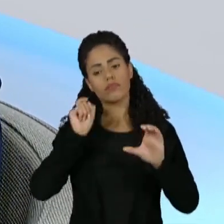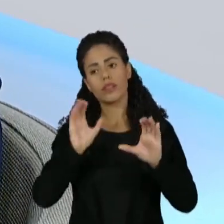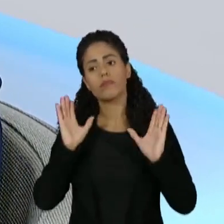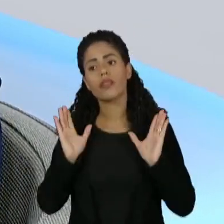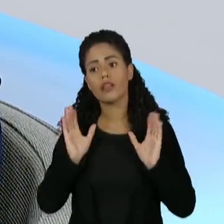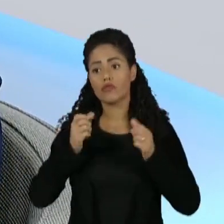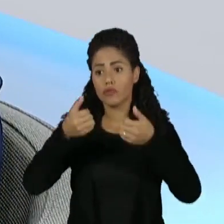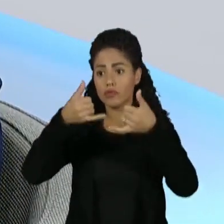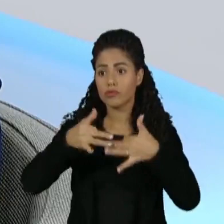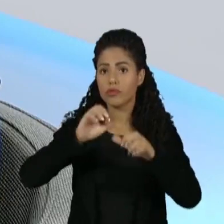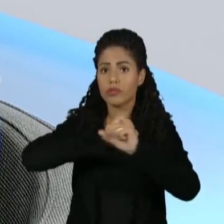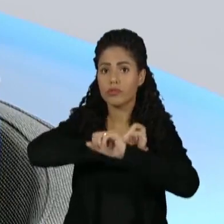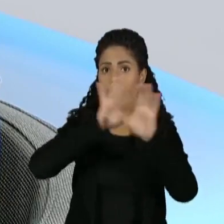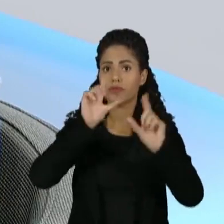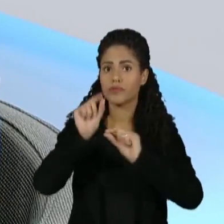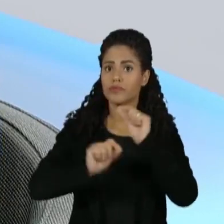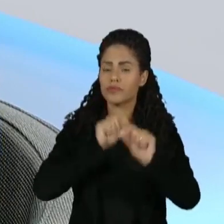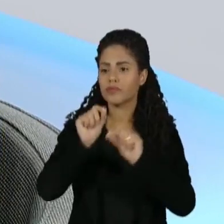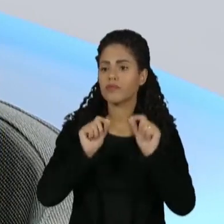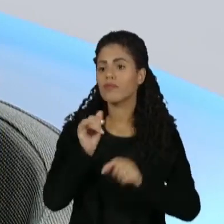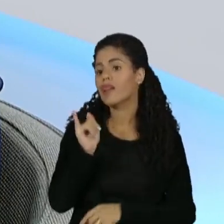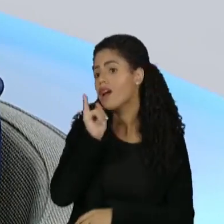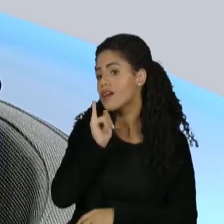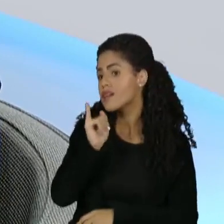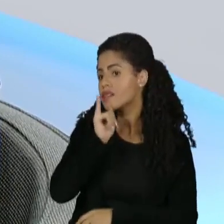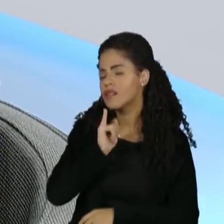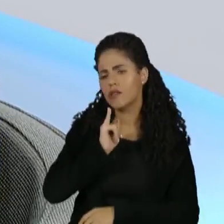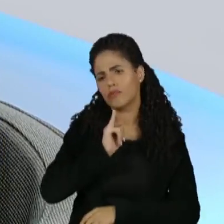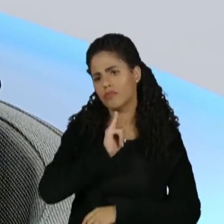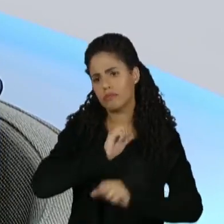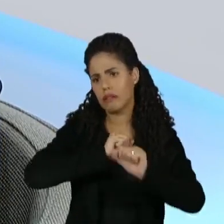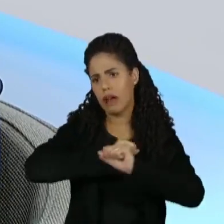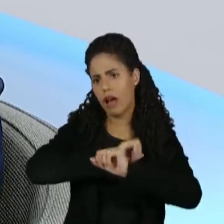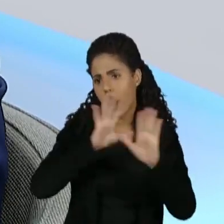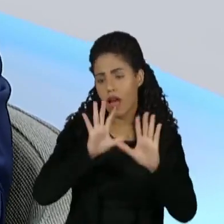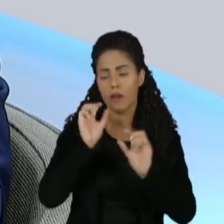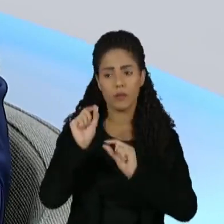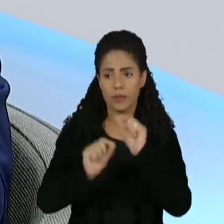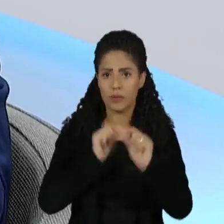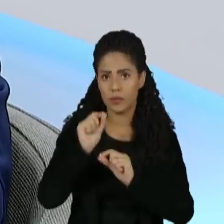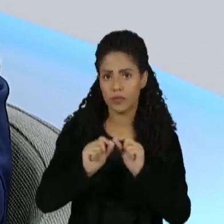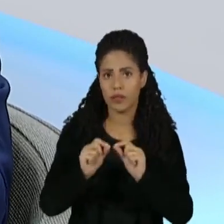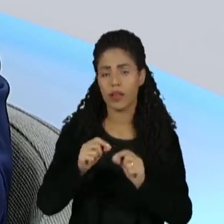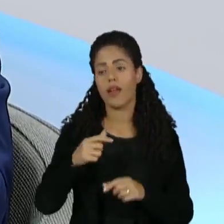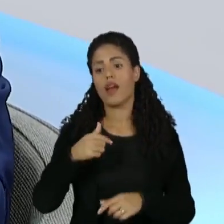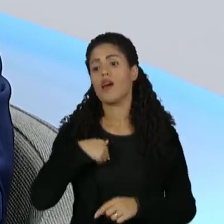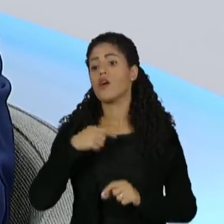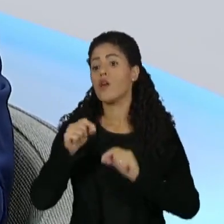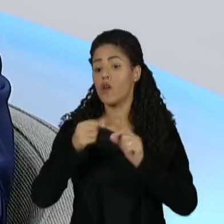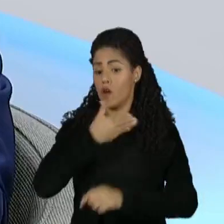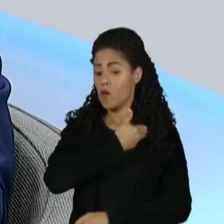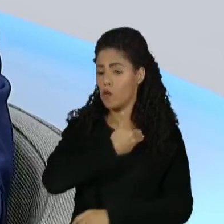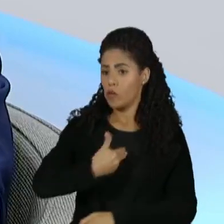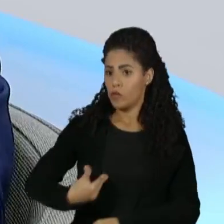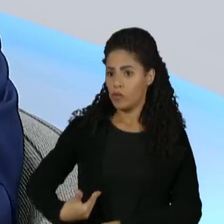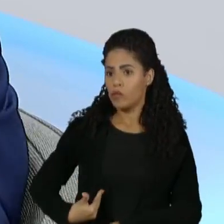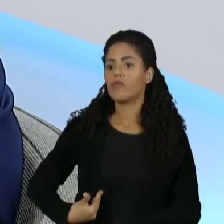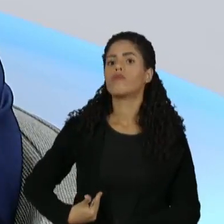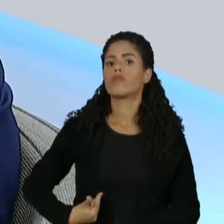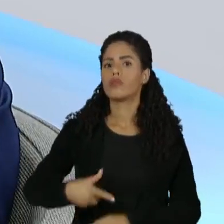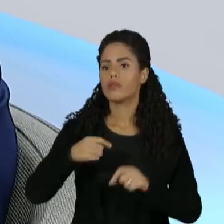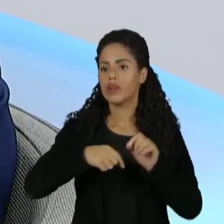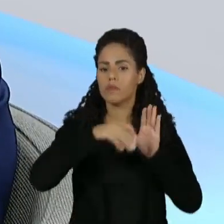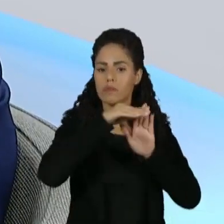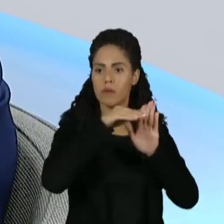esclarecer eu sinto aqui um exemplo clássico e específico Acho até que o governo não vai trazer